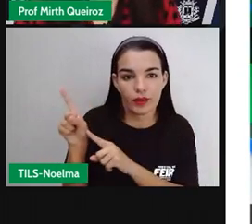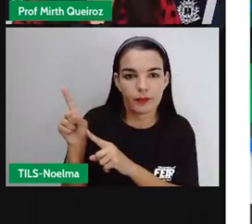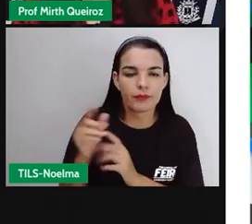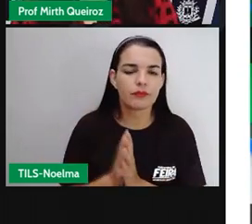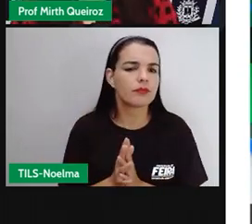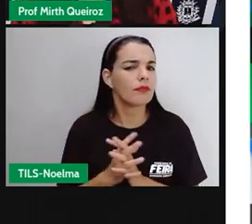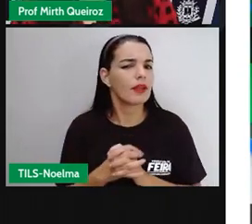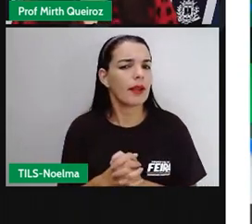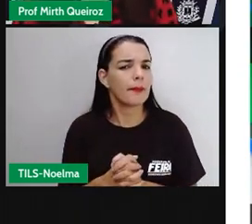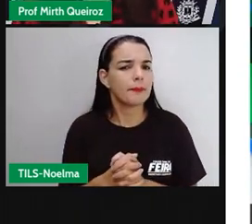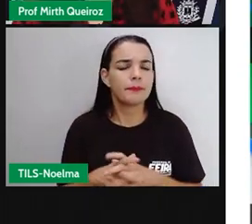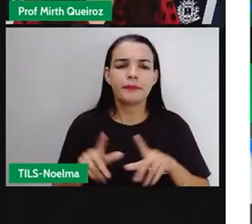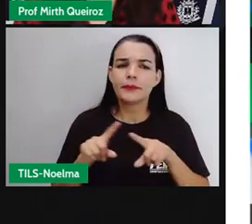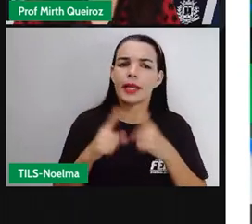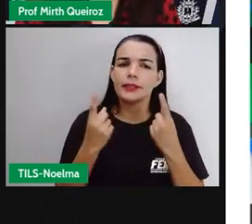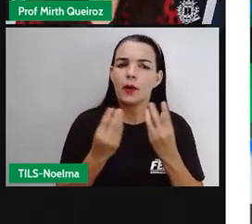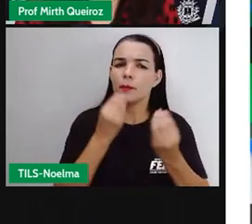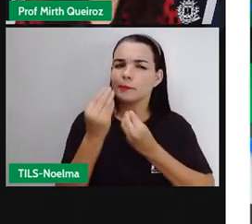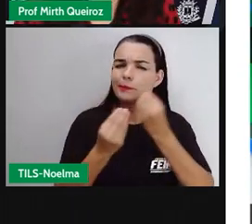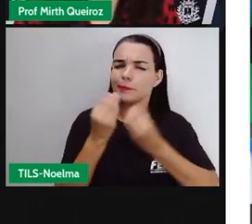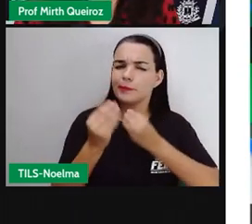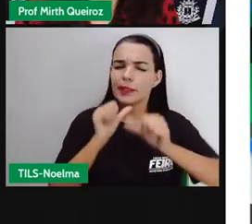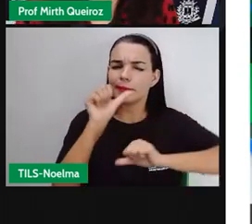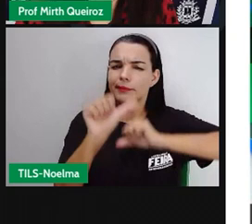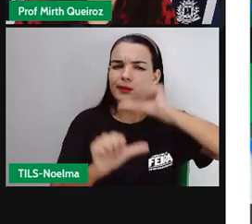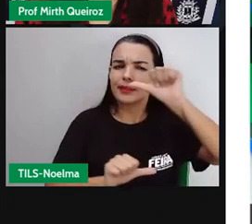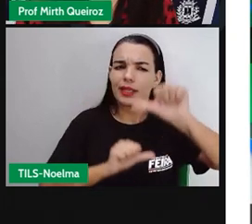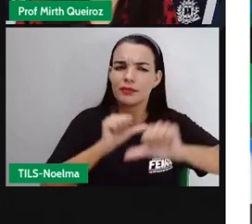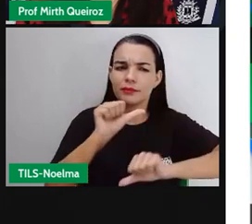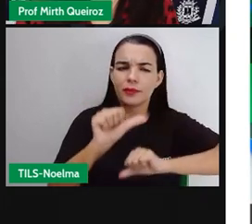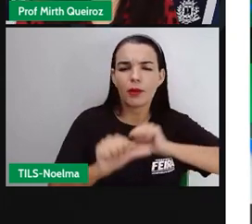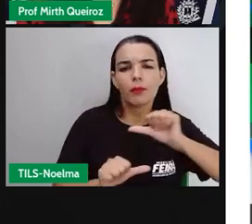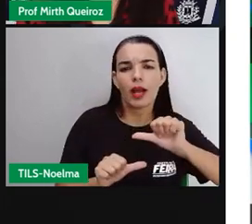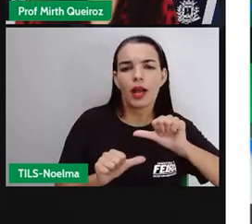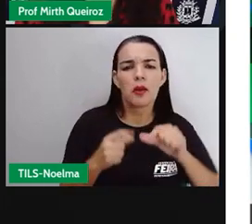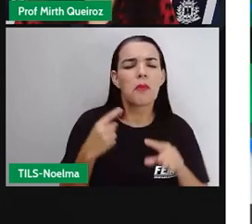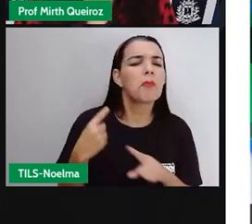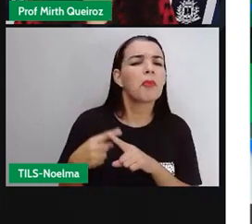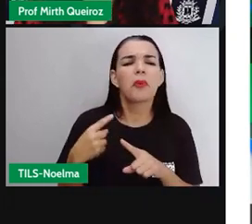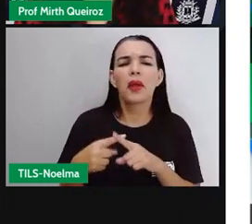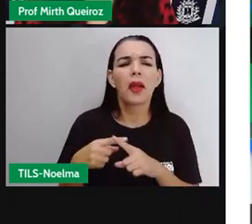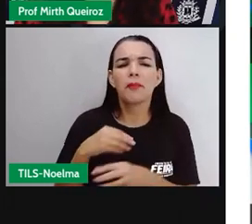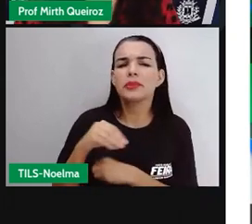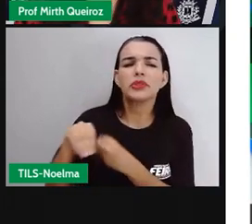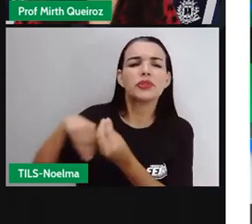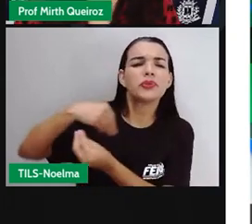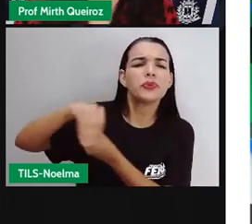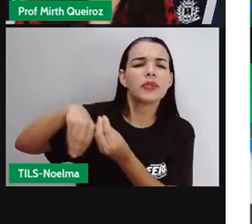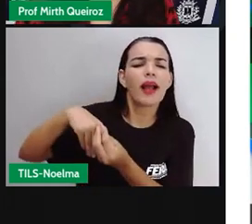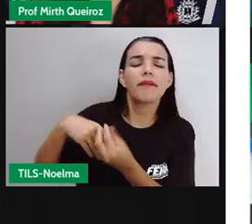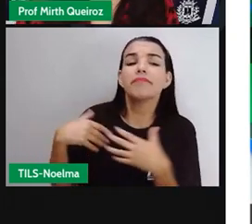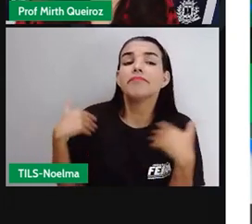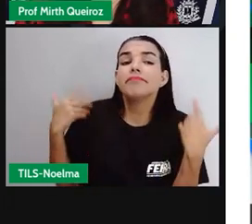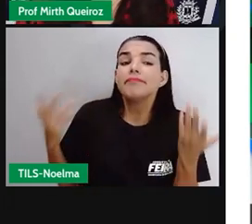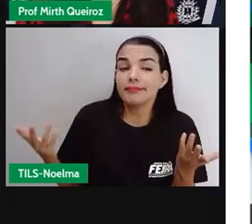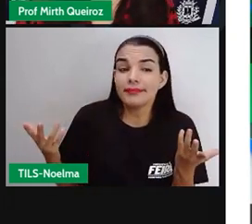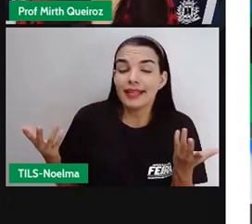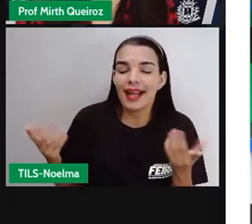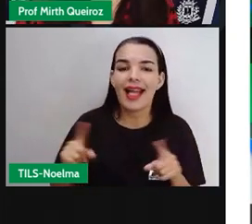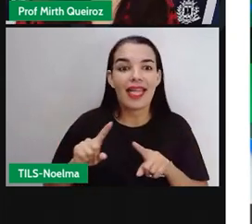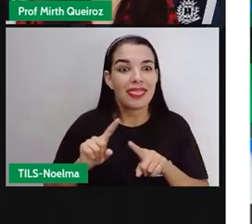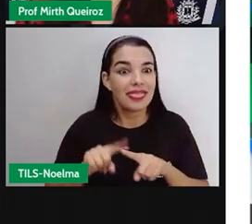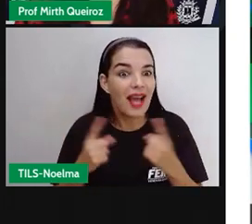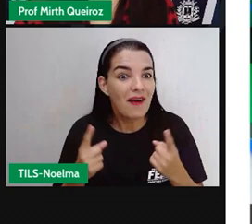E se falando de transformação, para que, que a gente mistura substâncias? A gente mistura muitas vezes para poder transformar